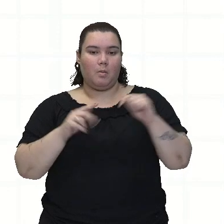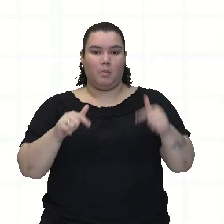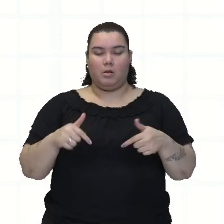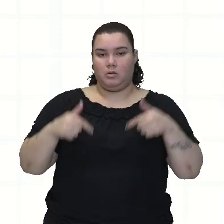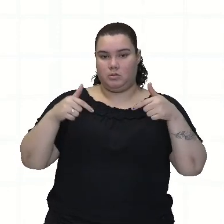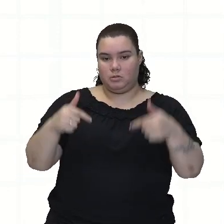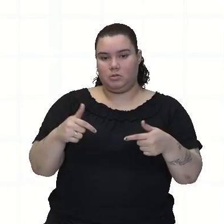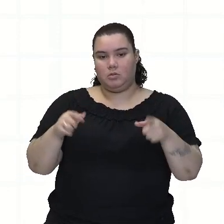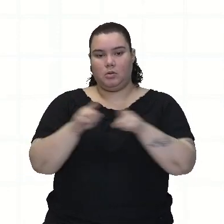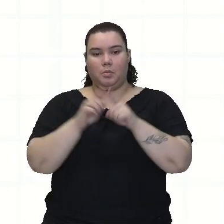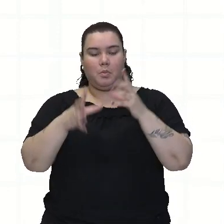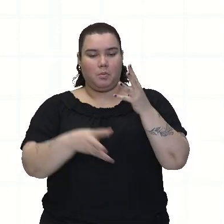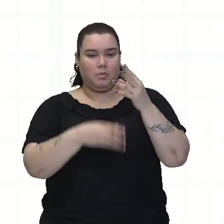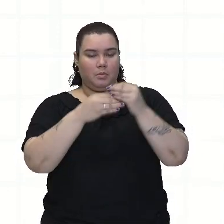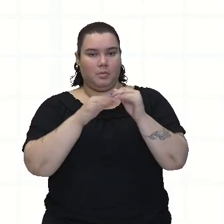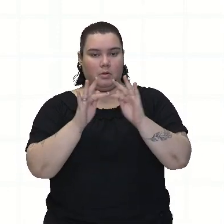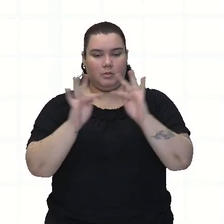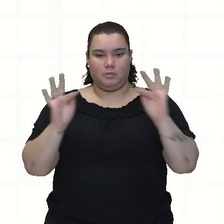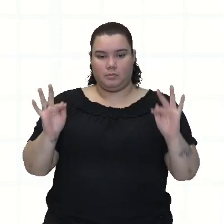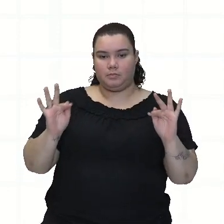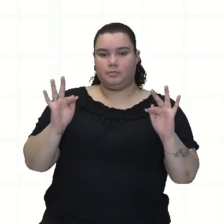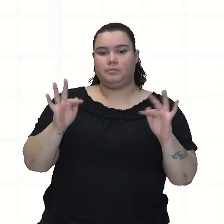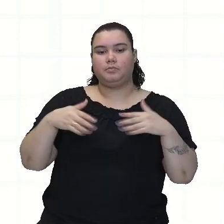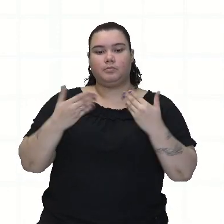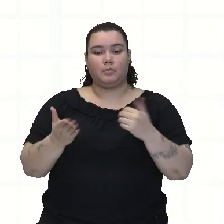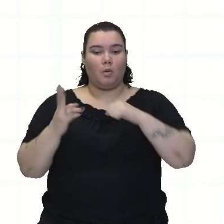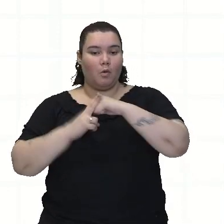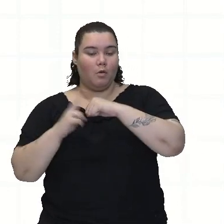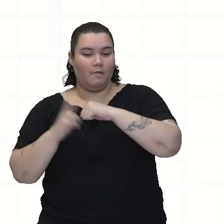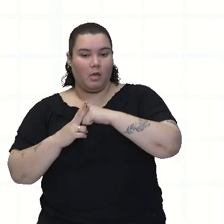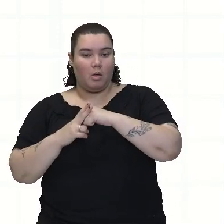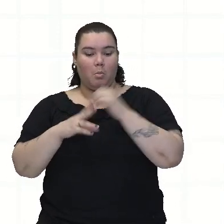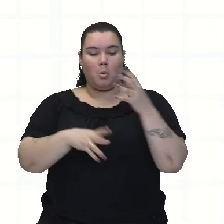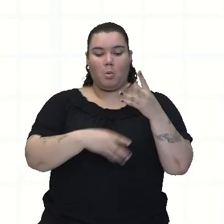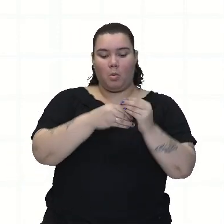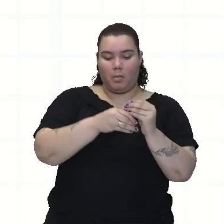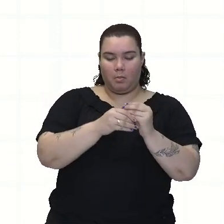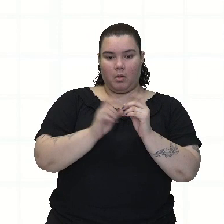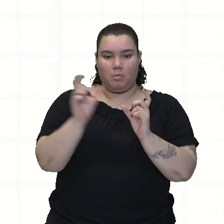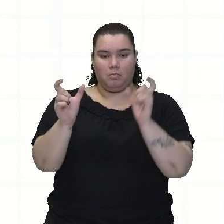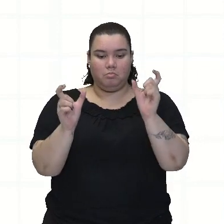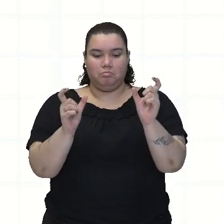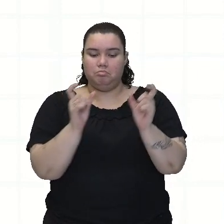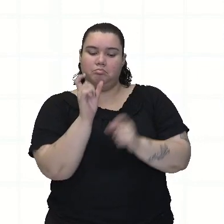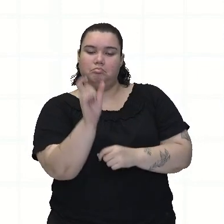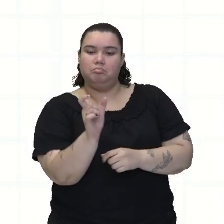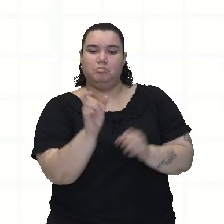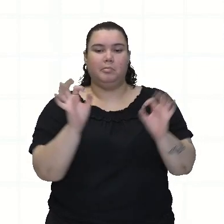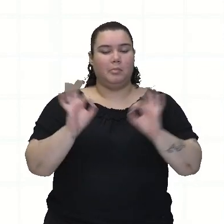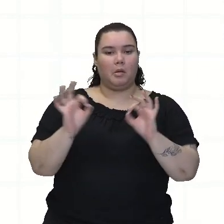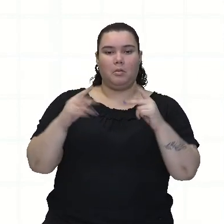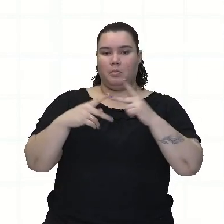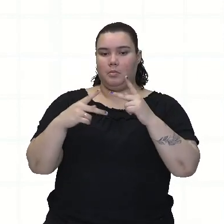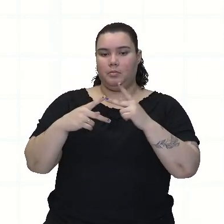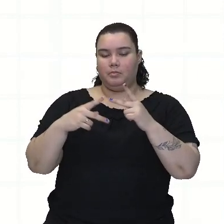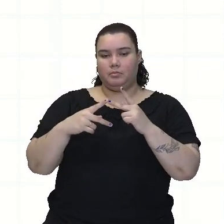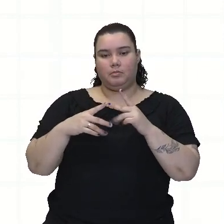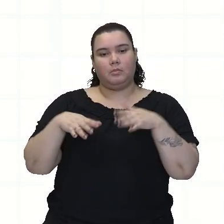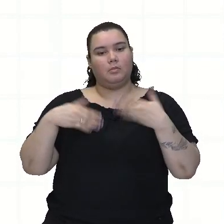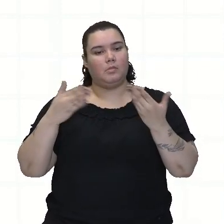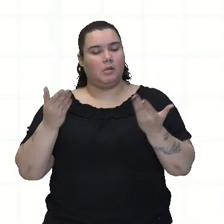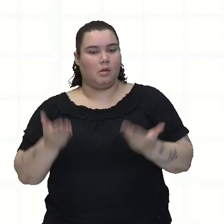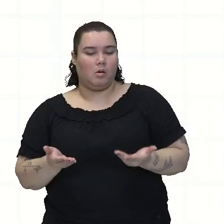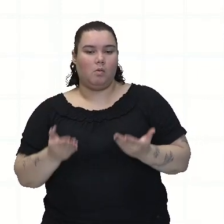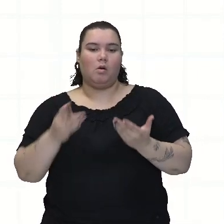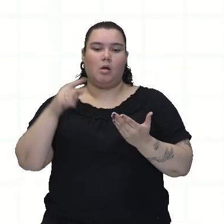meu complemento, e entre o verbo e esse complemento não há nada. Não há uma preposição. Então eu vou